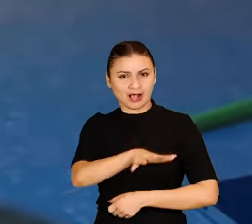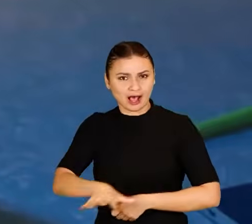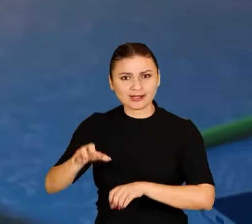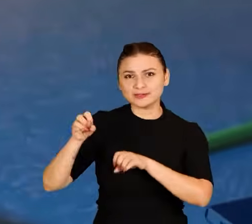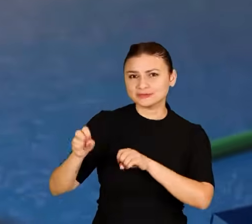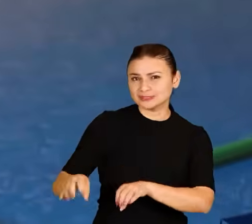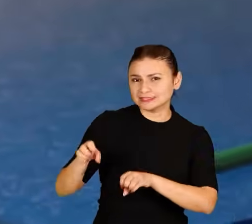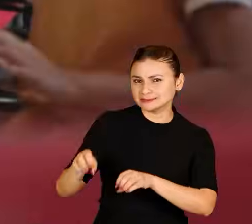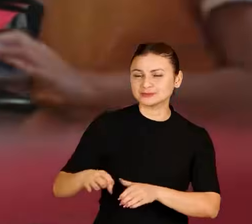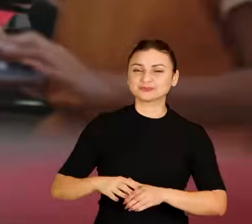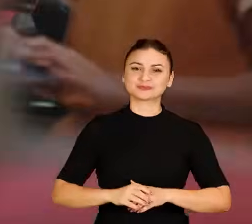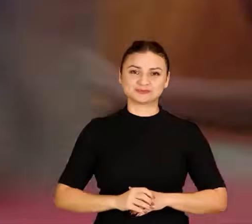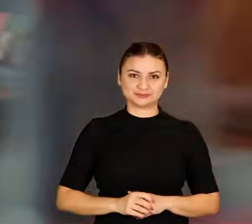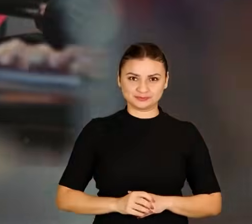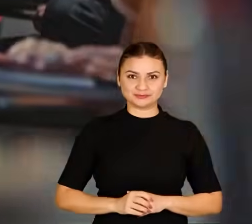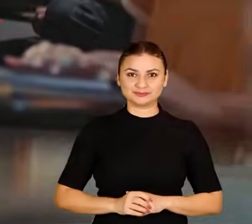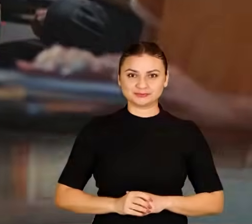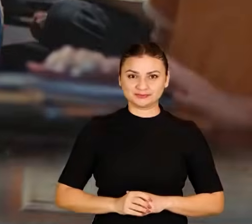dias pela educação.